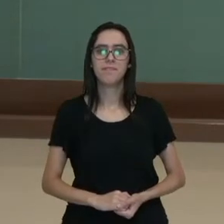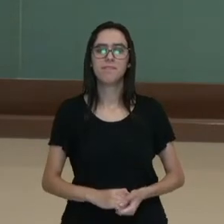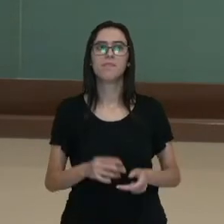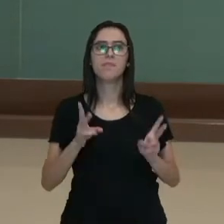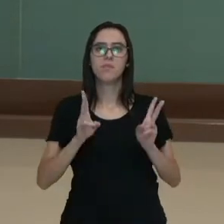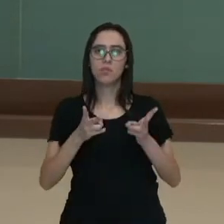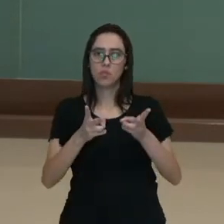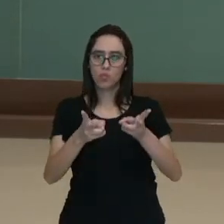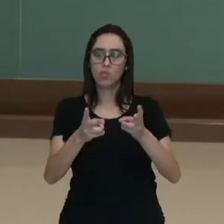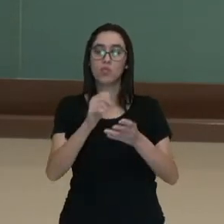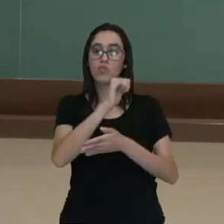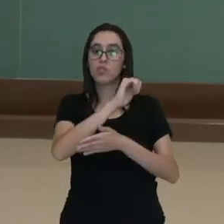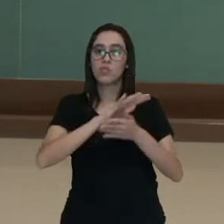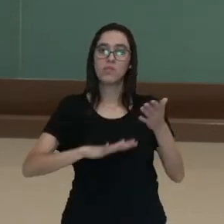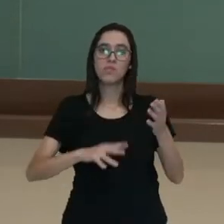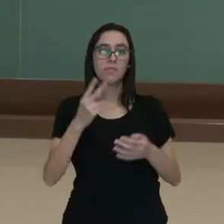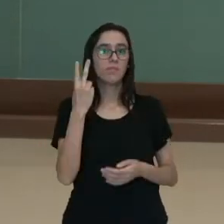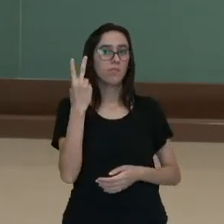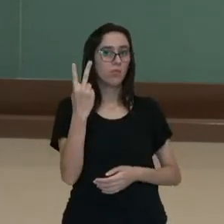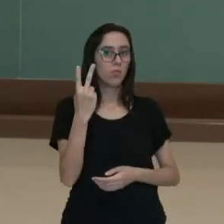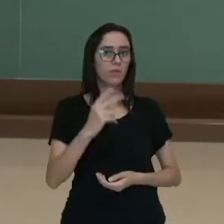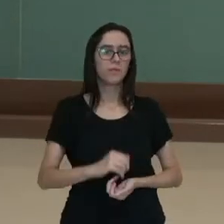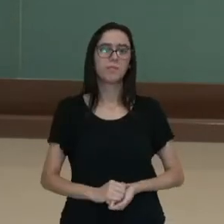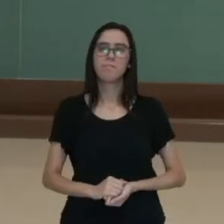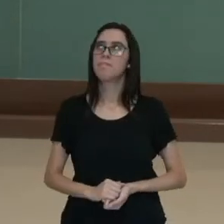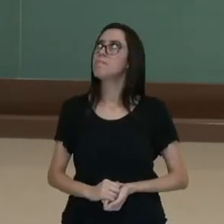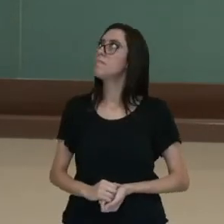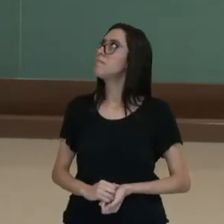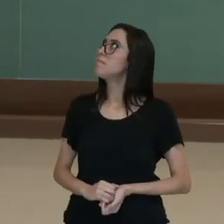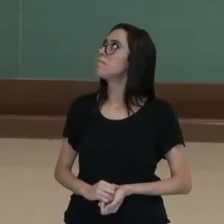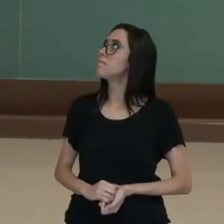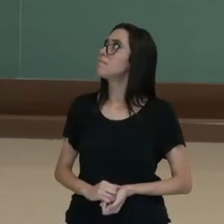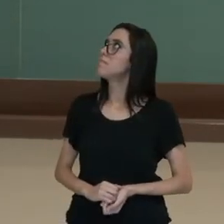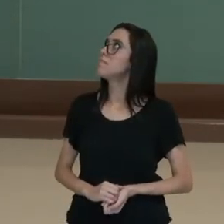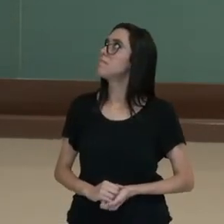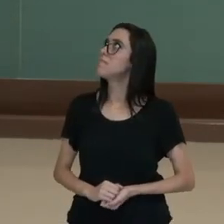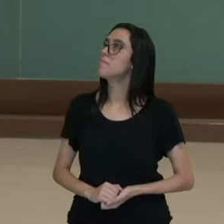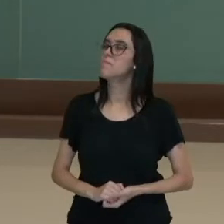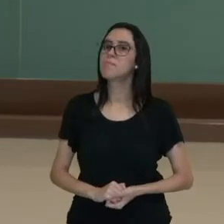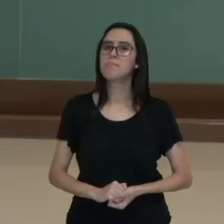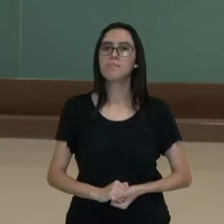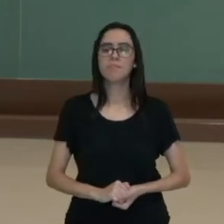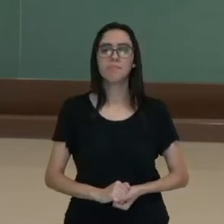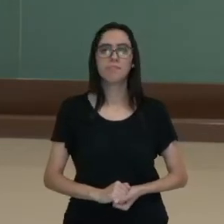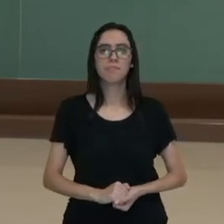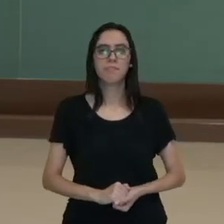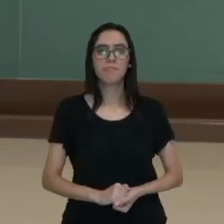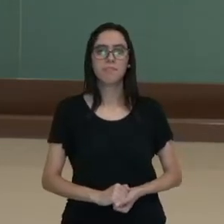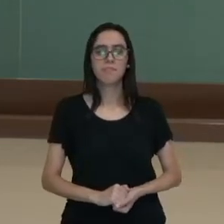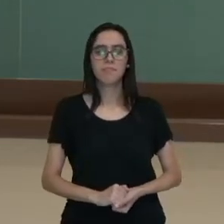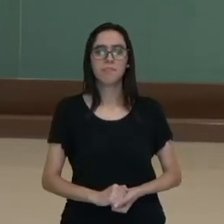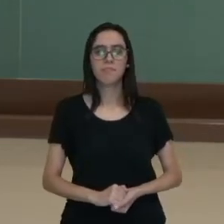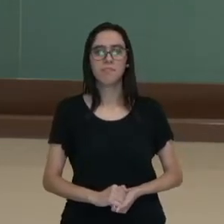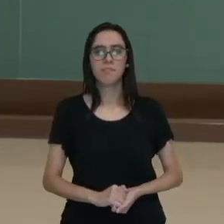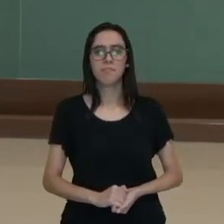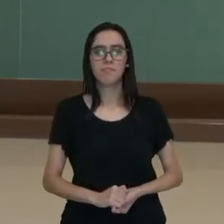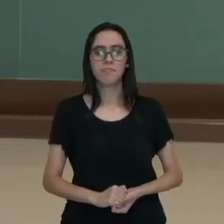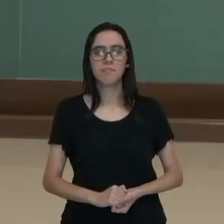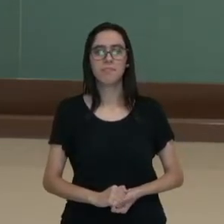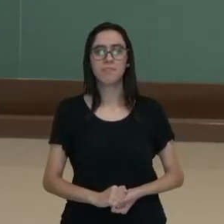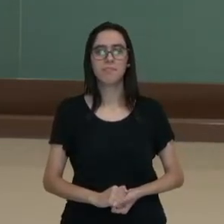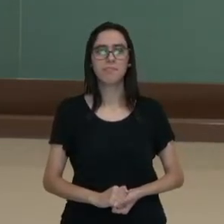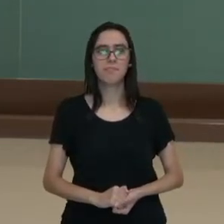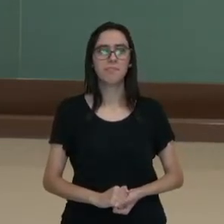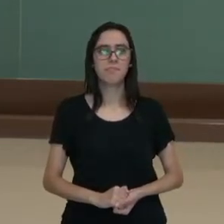Seguindo agora para nossa segunda atividade. Complete as seguintes orações empleando os